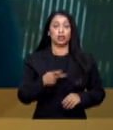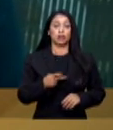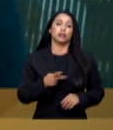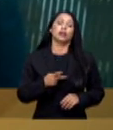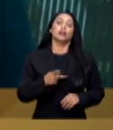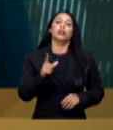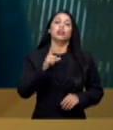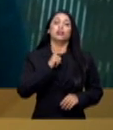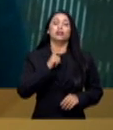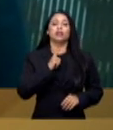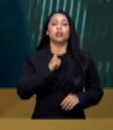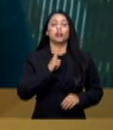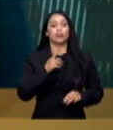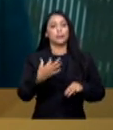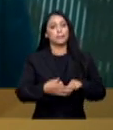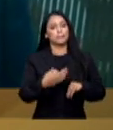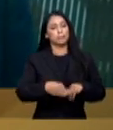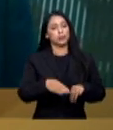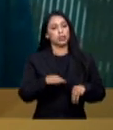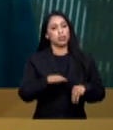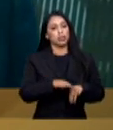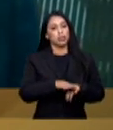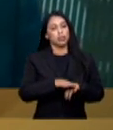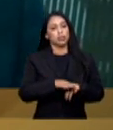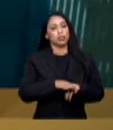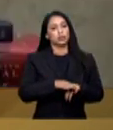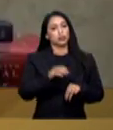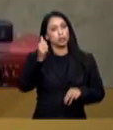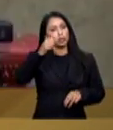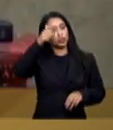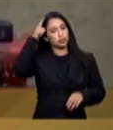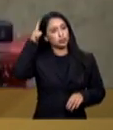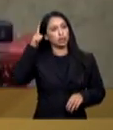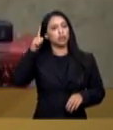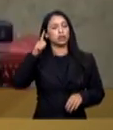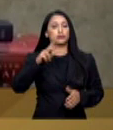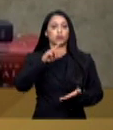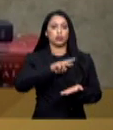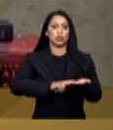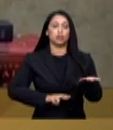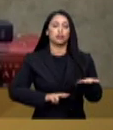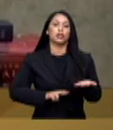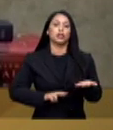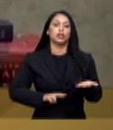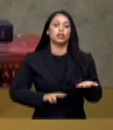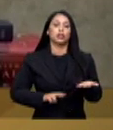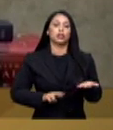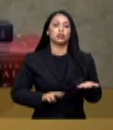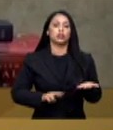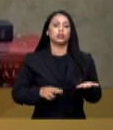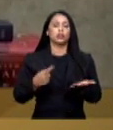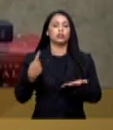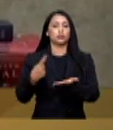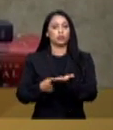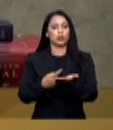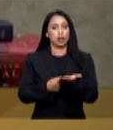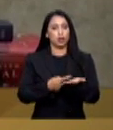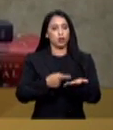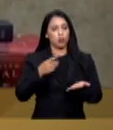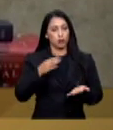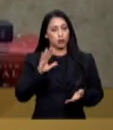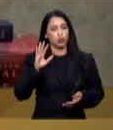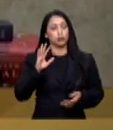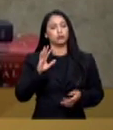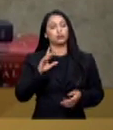designe o ministro Alexandre de Moraes o redator do acordo. Exato. Redigirá o acordo o